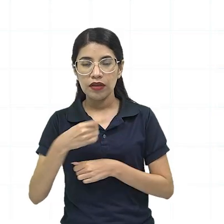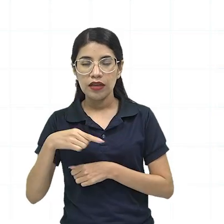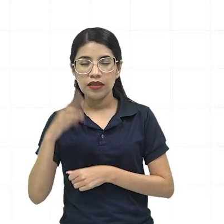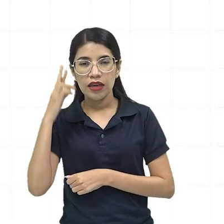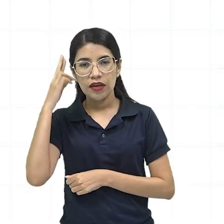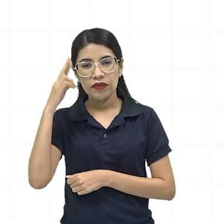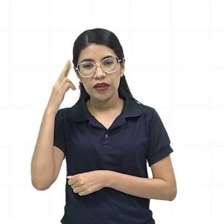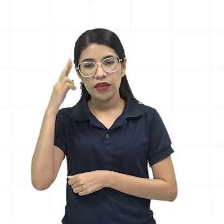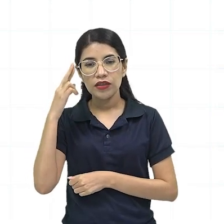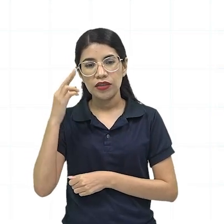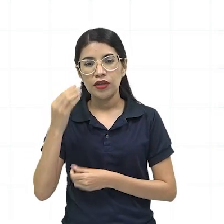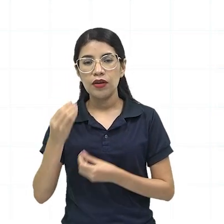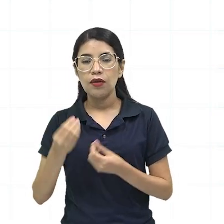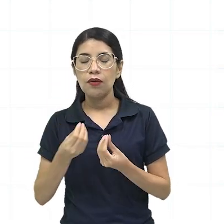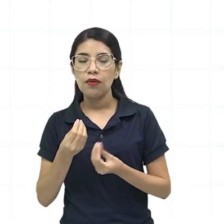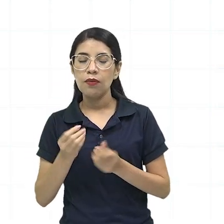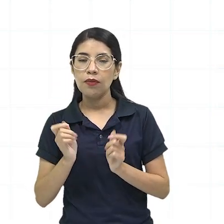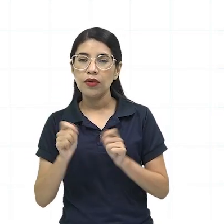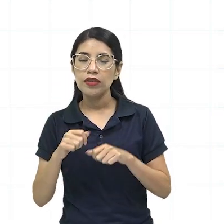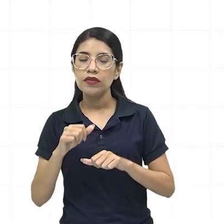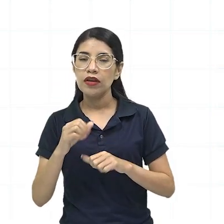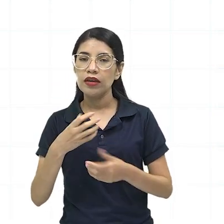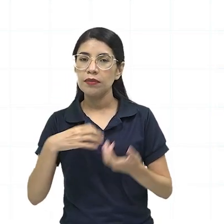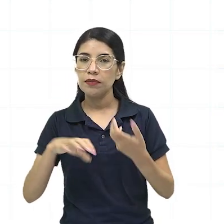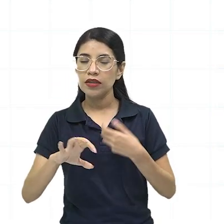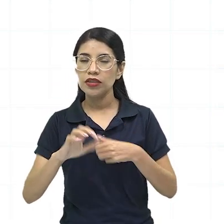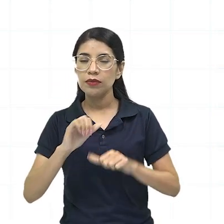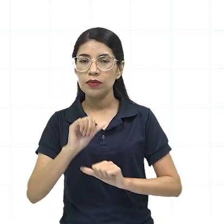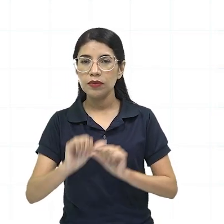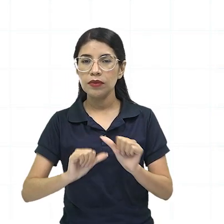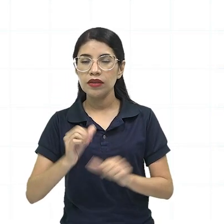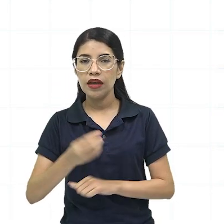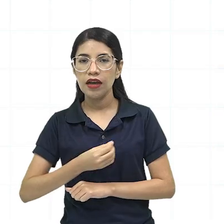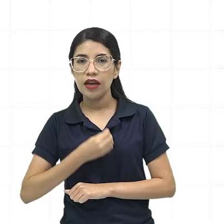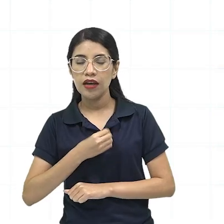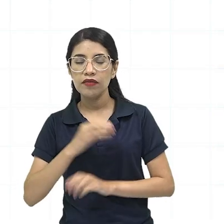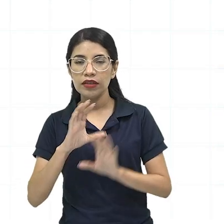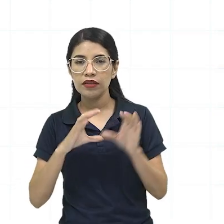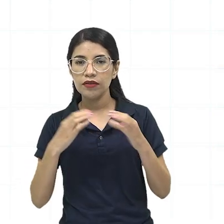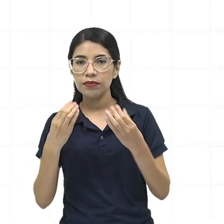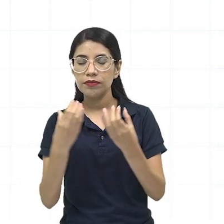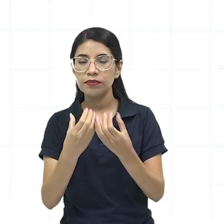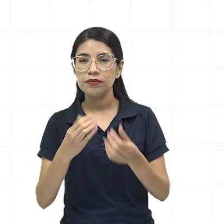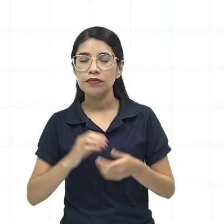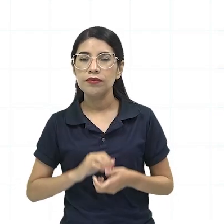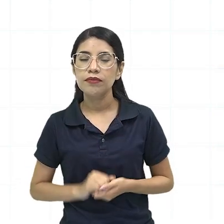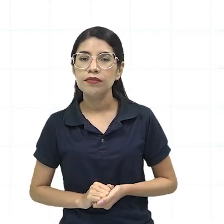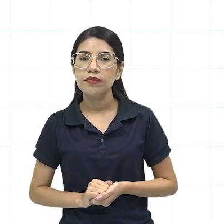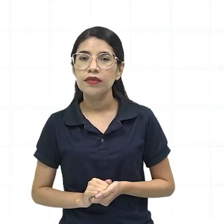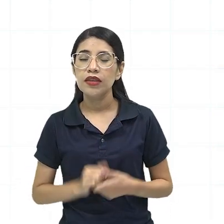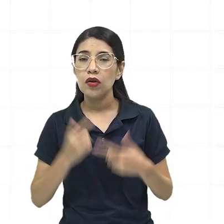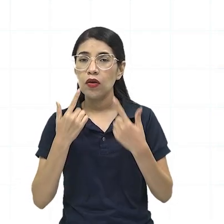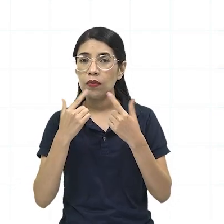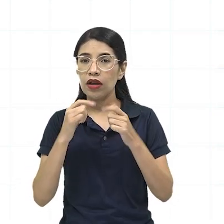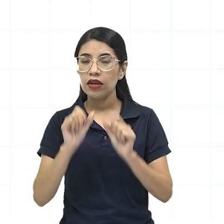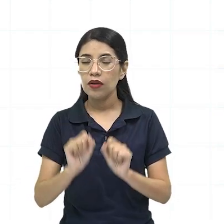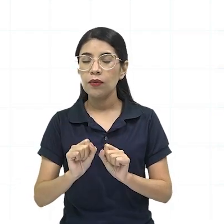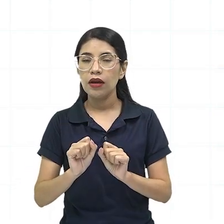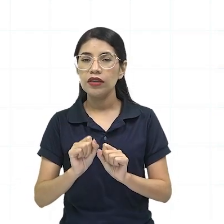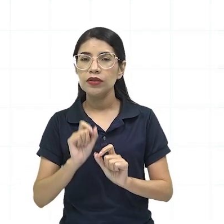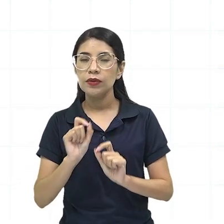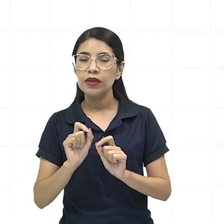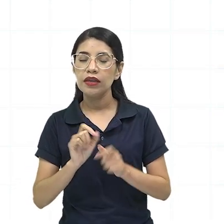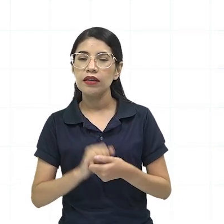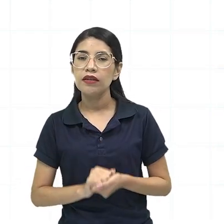poder transformador da empatia em nossas vidas e comunidades. Mais uma vez, é uma linguagem apelativa,